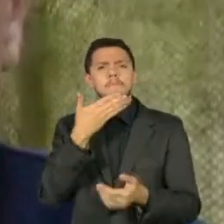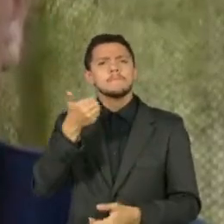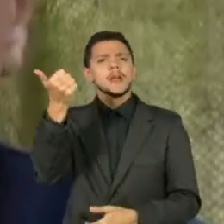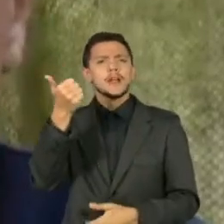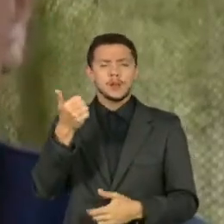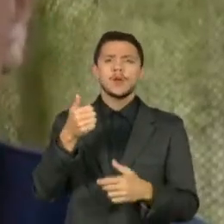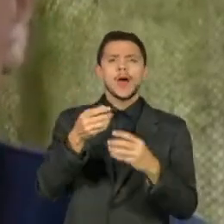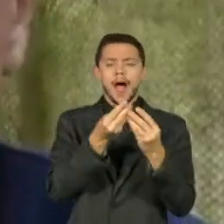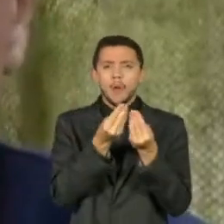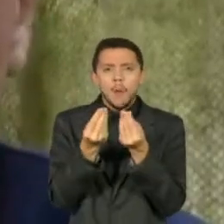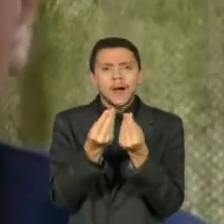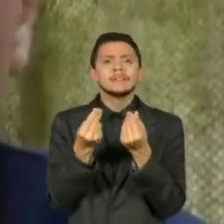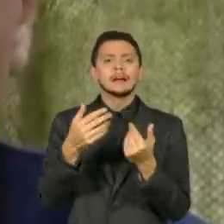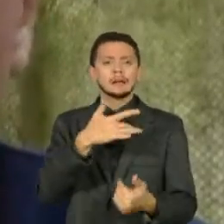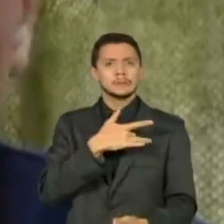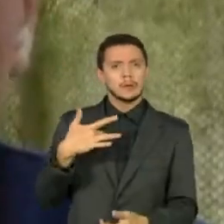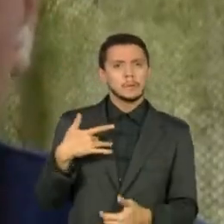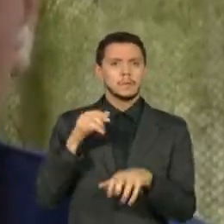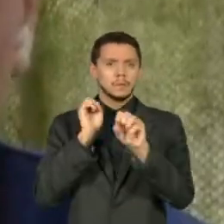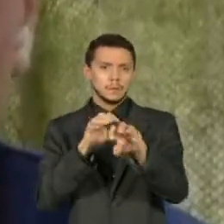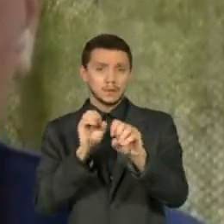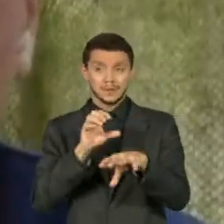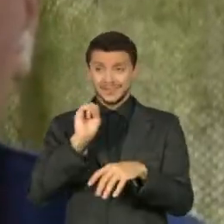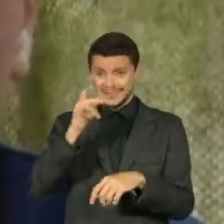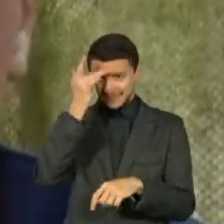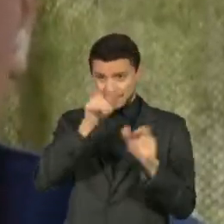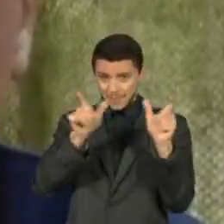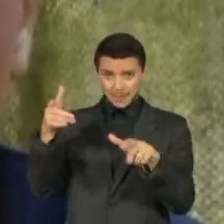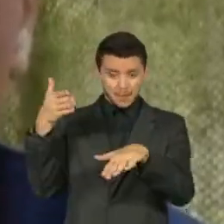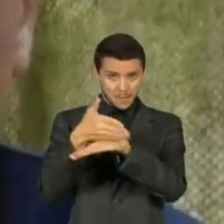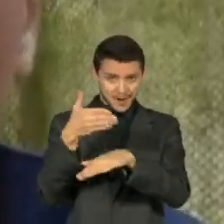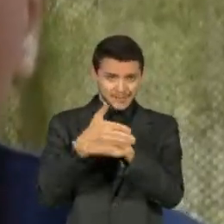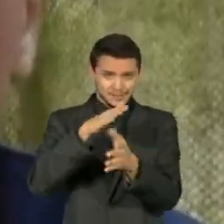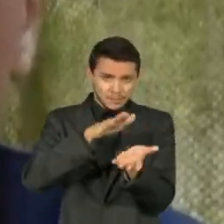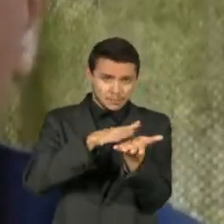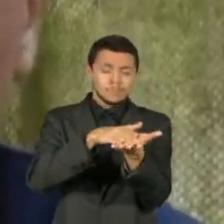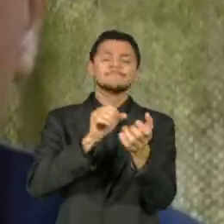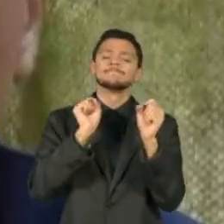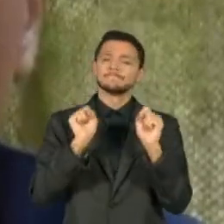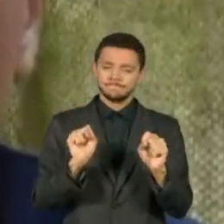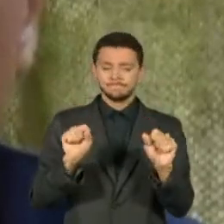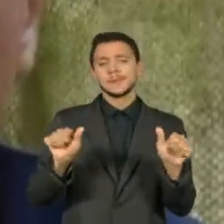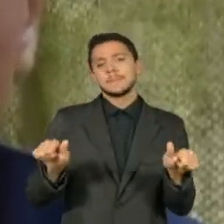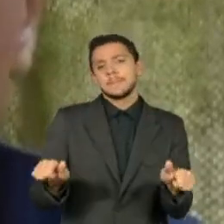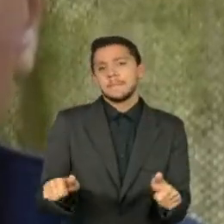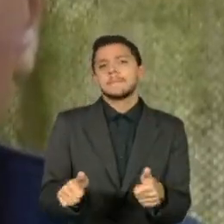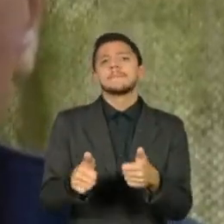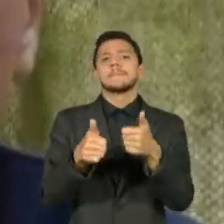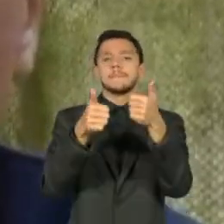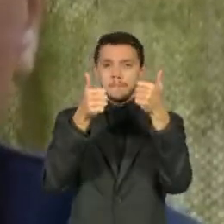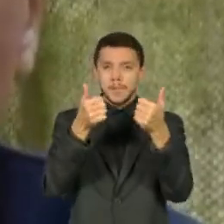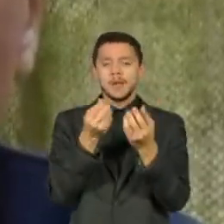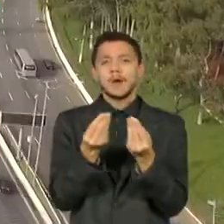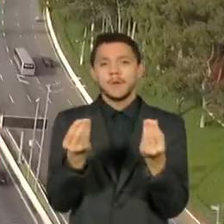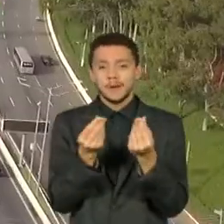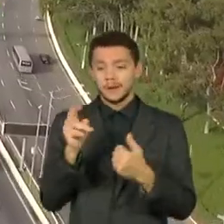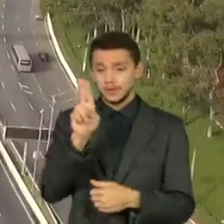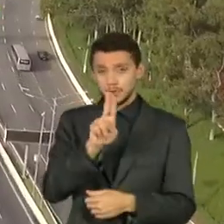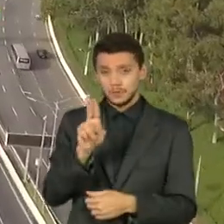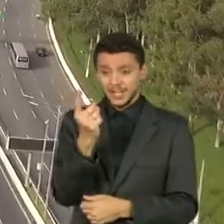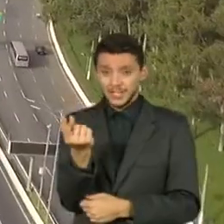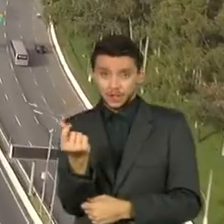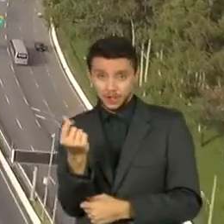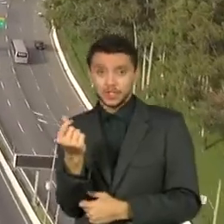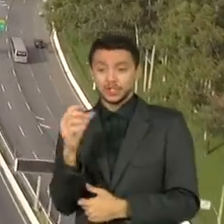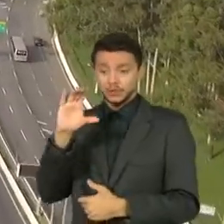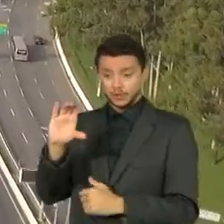educação. Quanto mais a participação da população acontecer, nós podemos ter uma melhor qualidade da utilização do recurso e